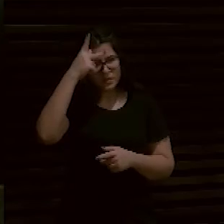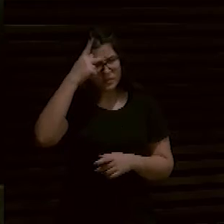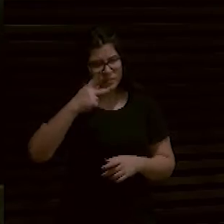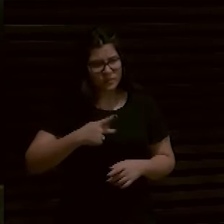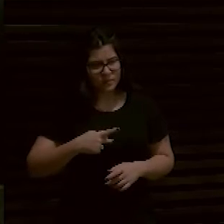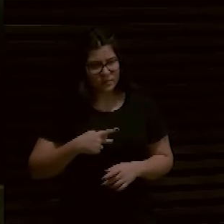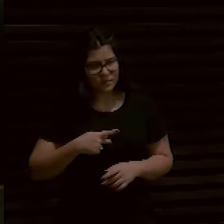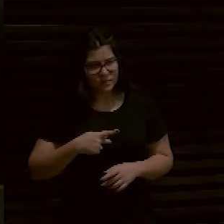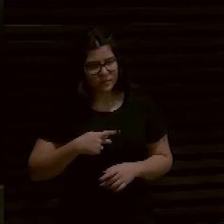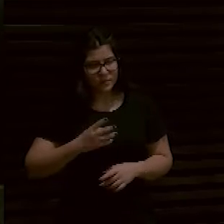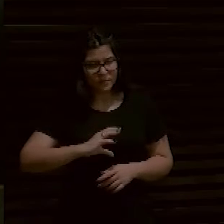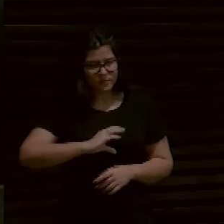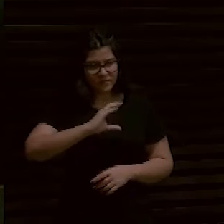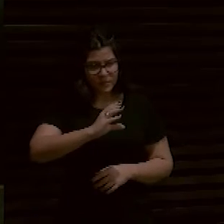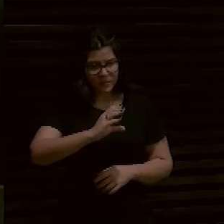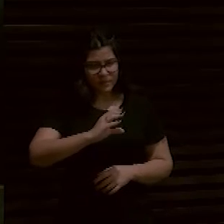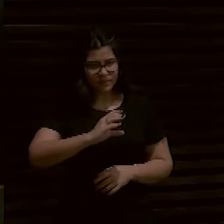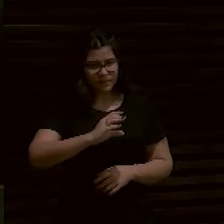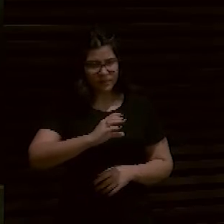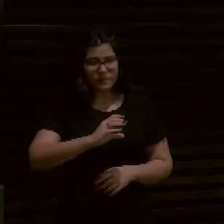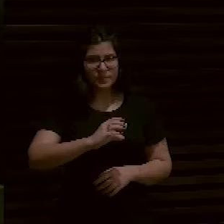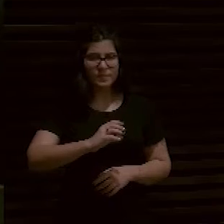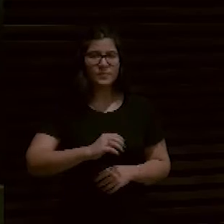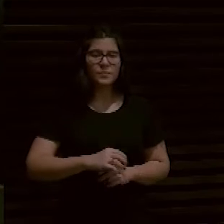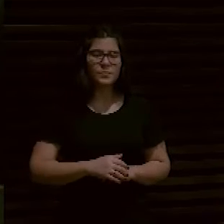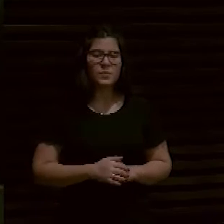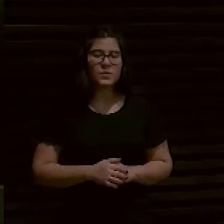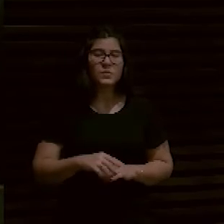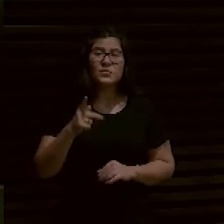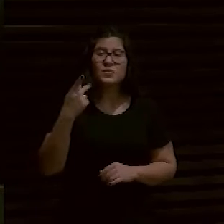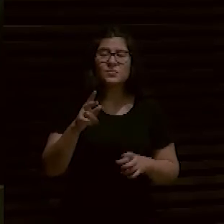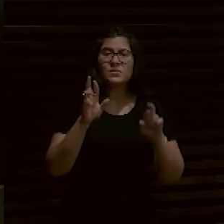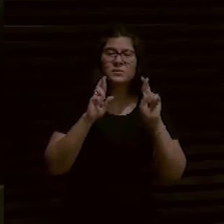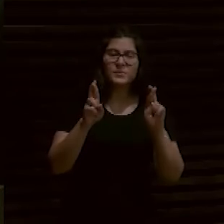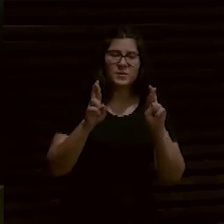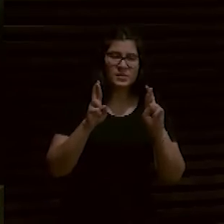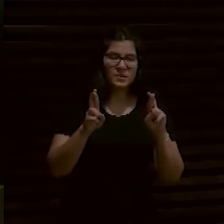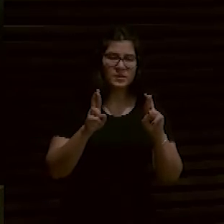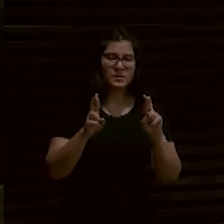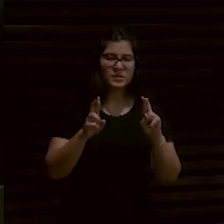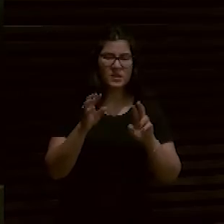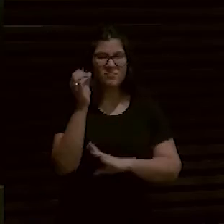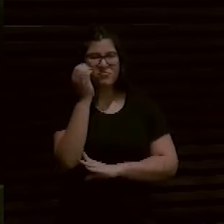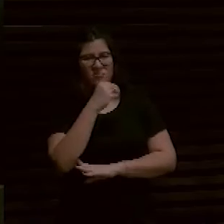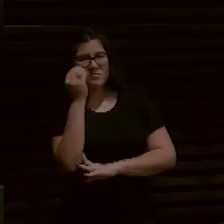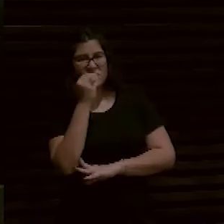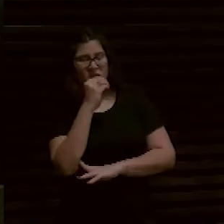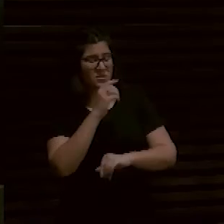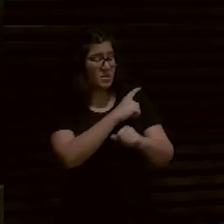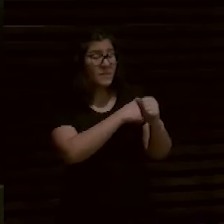si mesmo e na humanidade. A sua esperança está apoiada na fragilidade da força